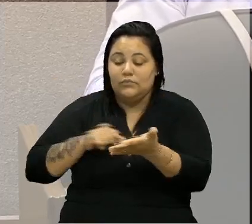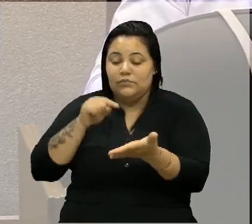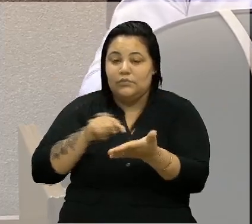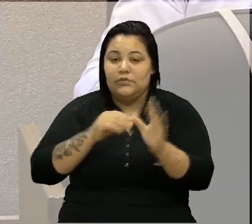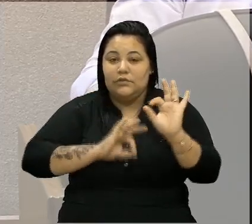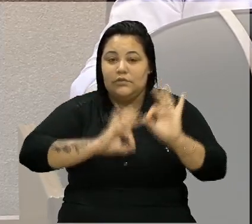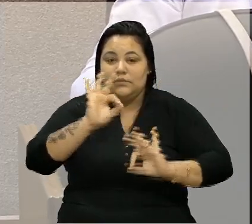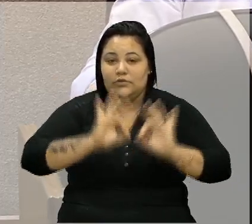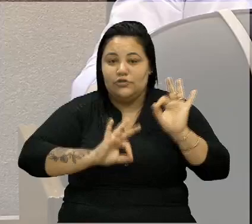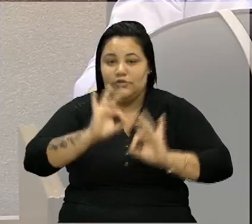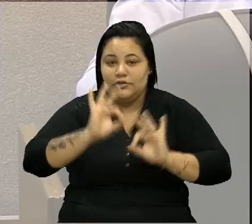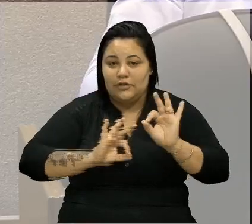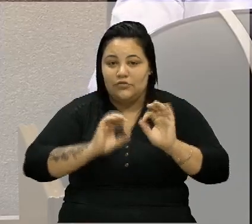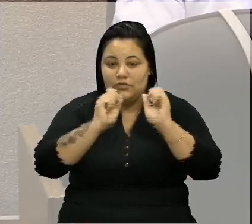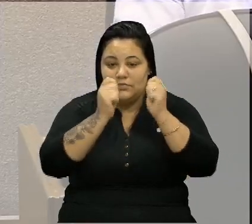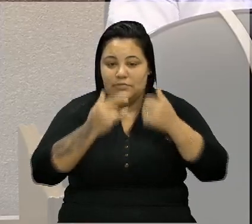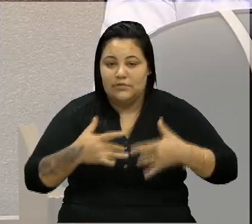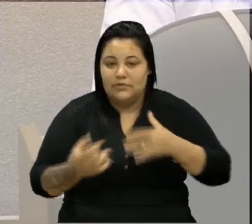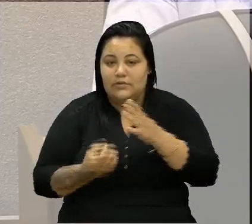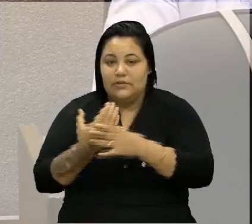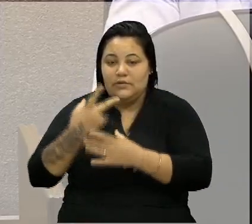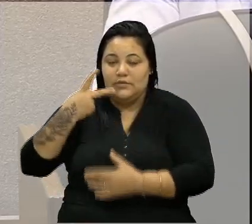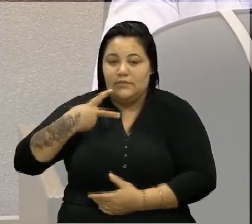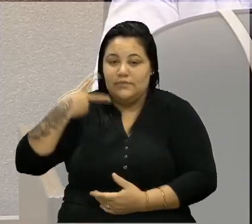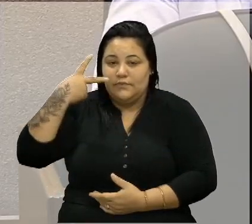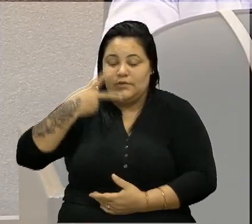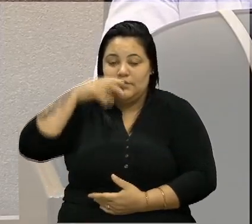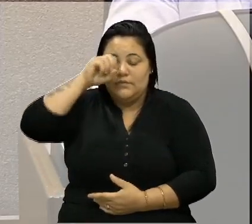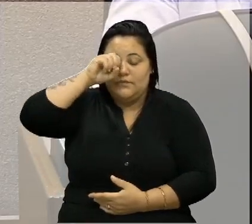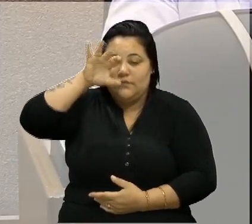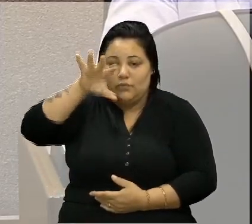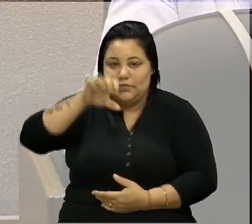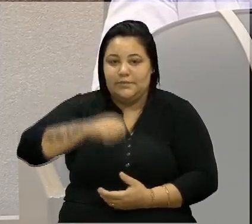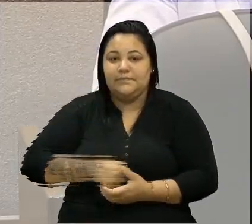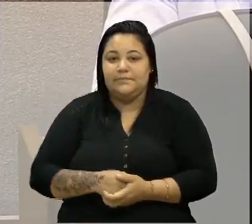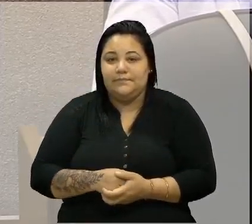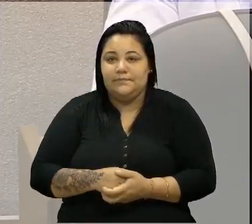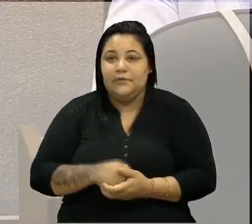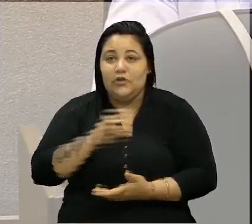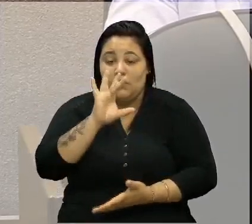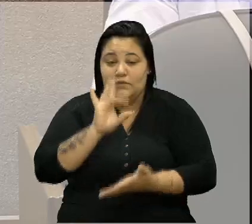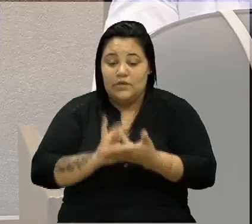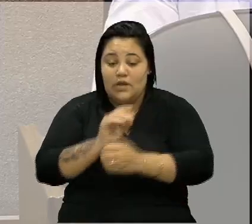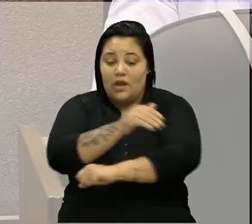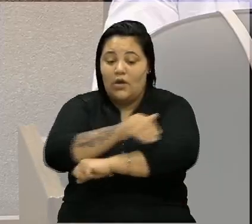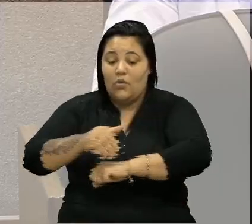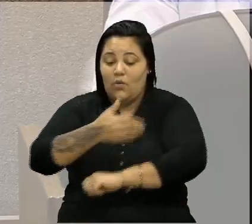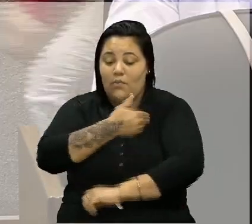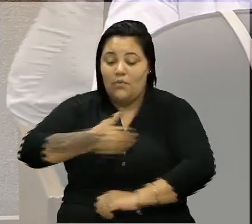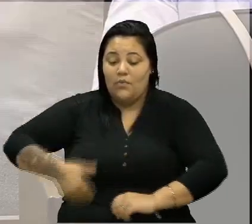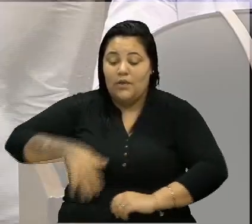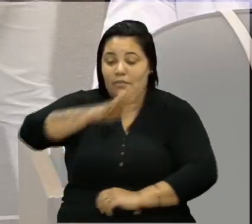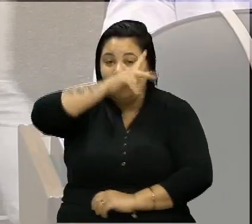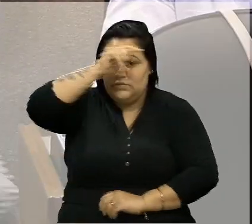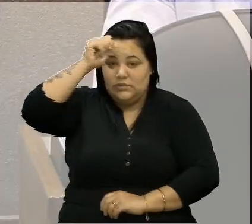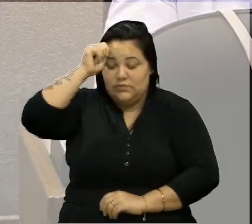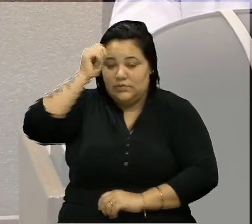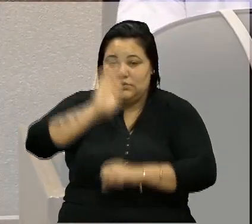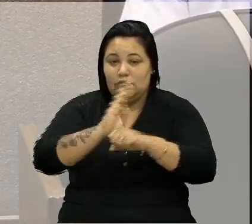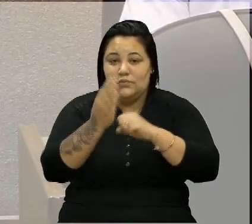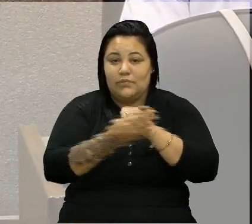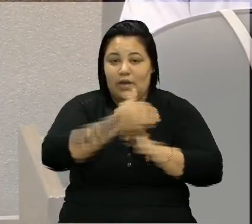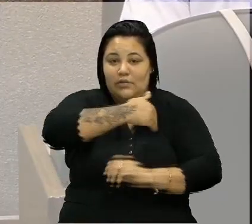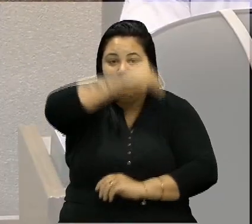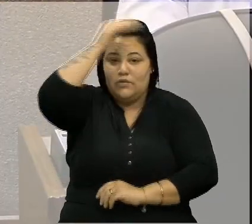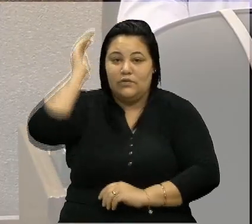lei supramencionado de autoria do vereador Elisandro Fiuza, que denomina Via Pública Municipal do bairro